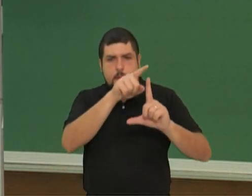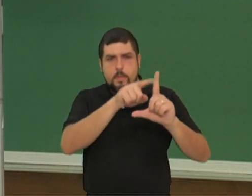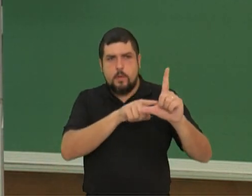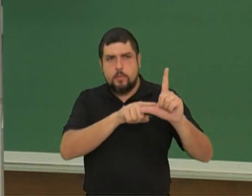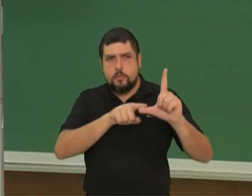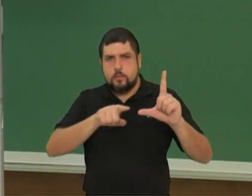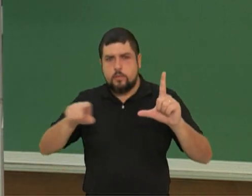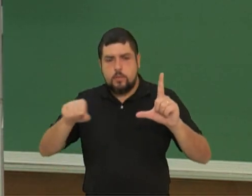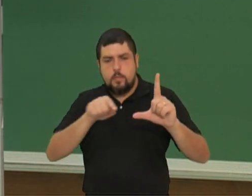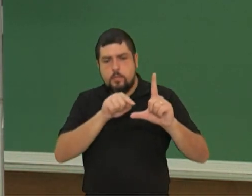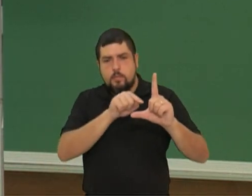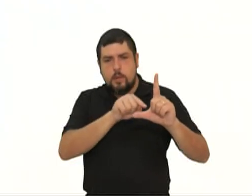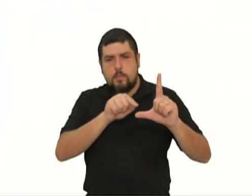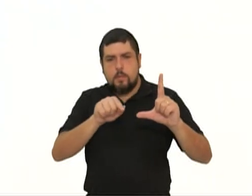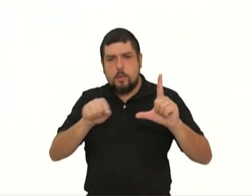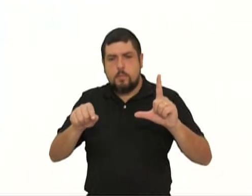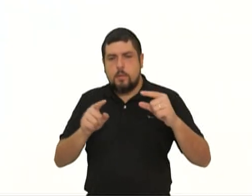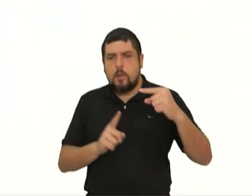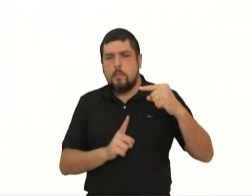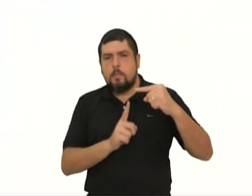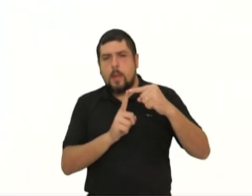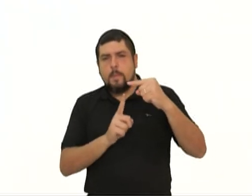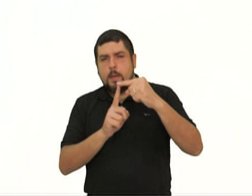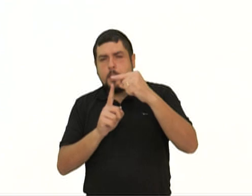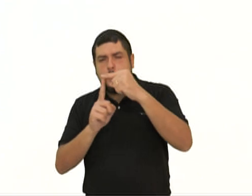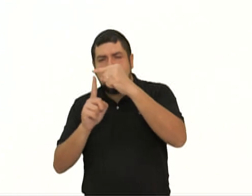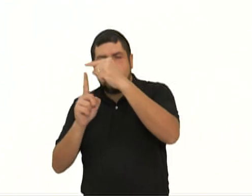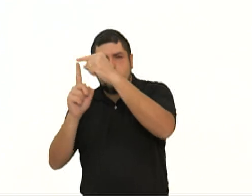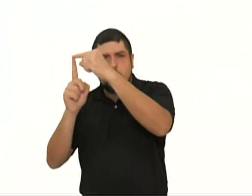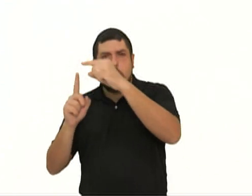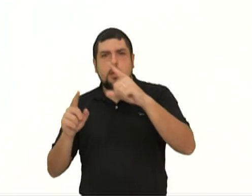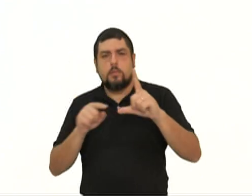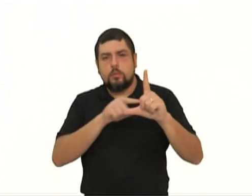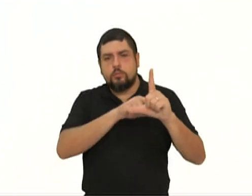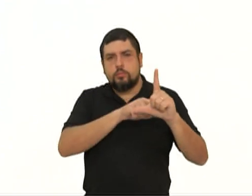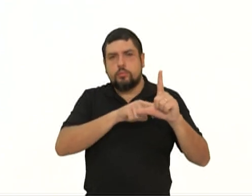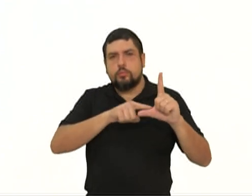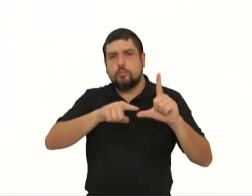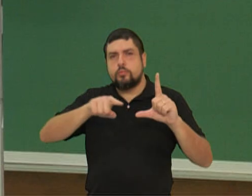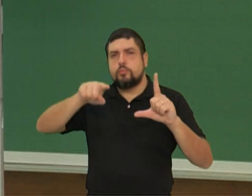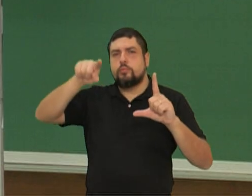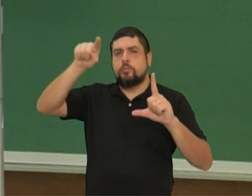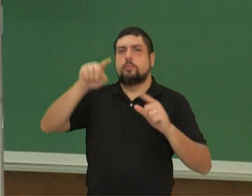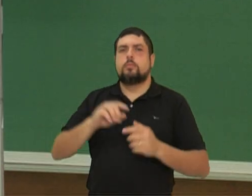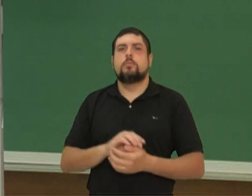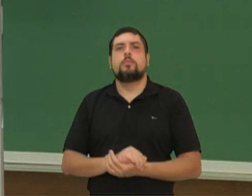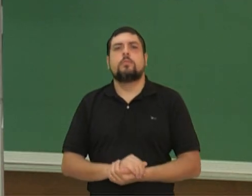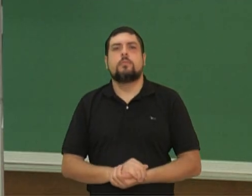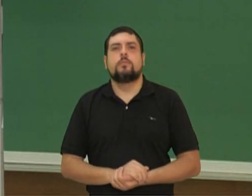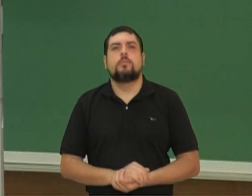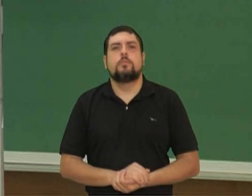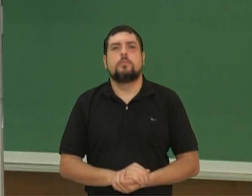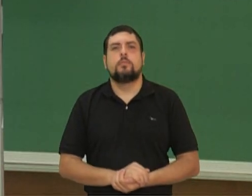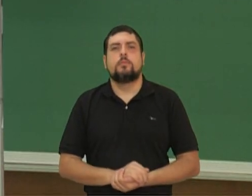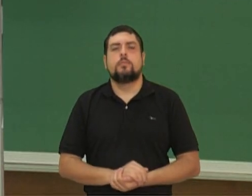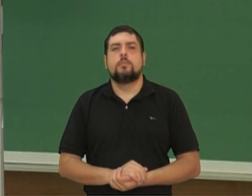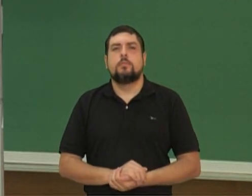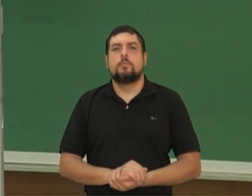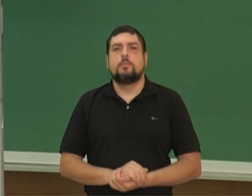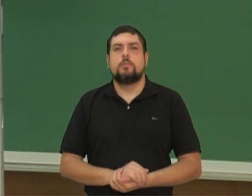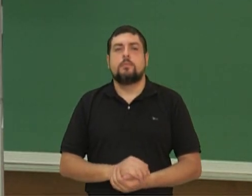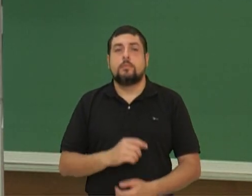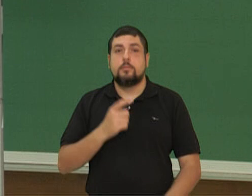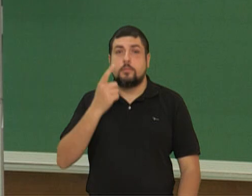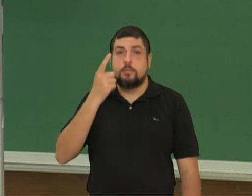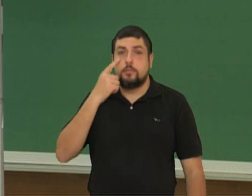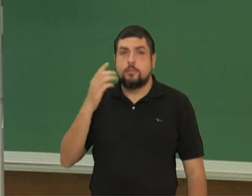pontos marcados, a gente desenha o comportamento gráfico da função. Então, esse é o comportamento gráfico